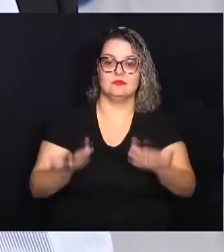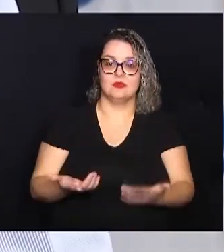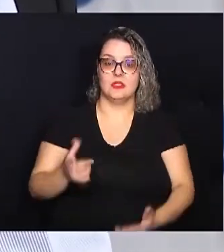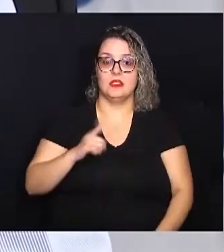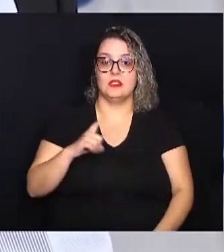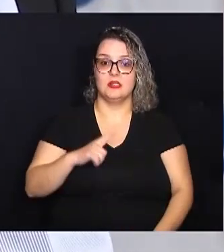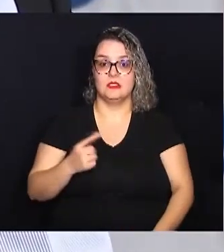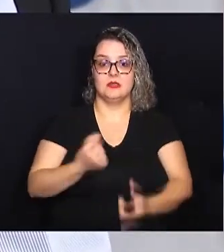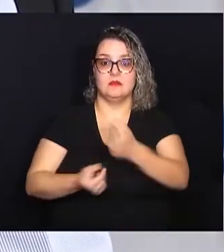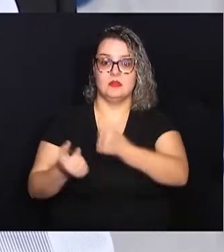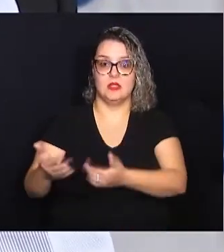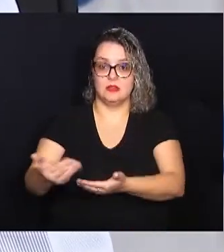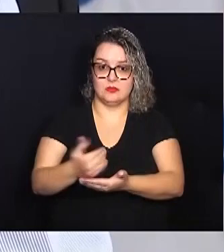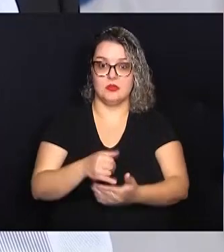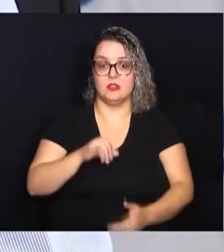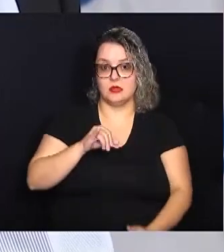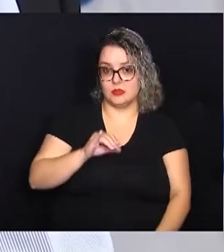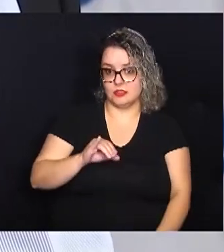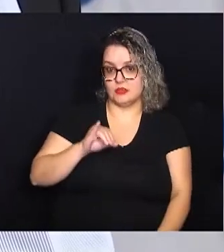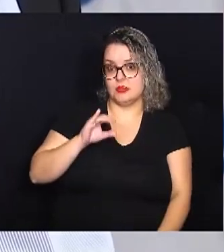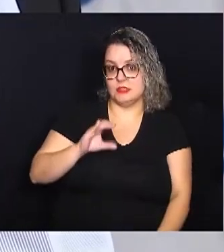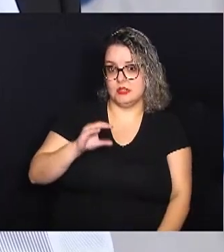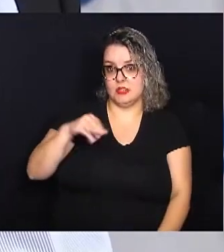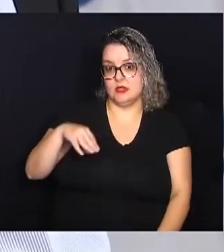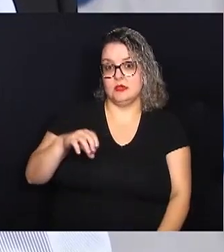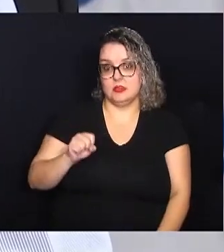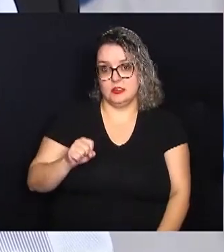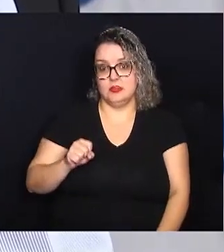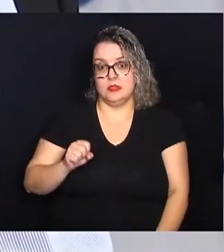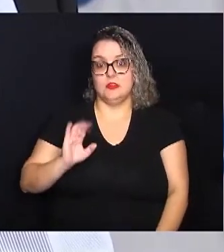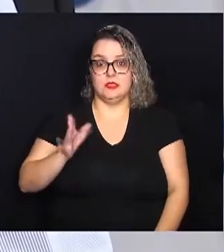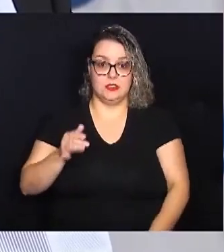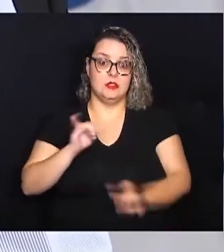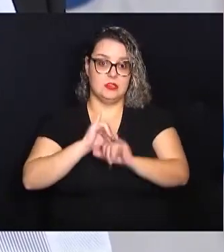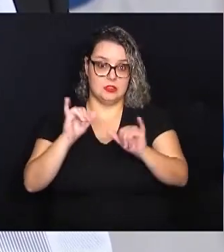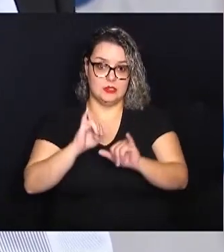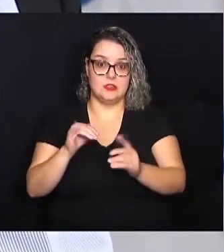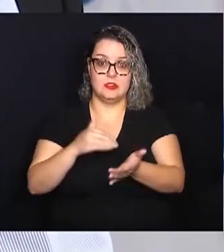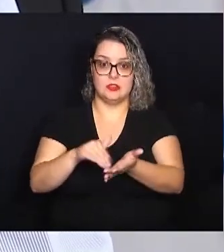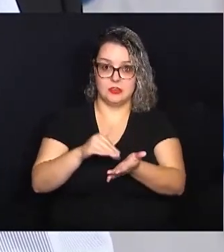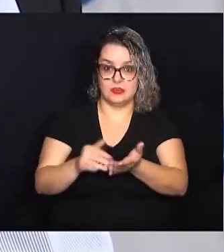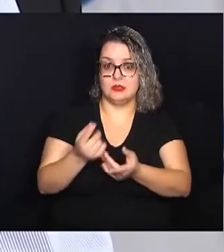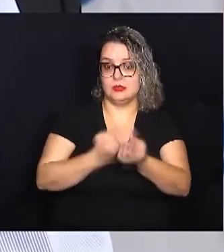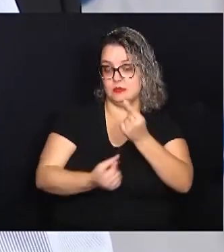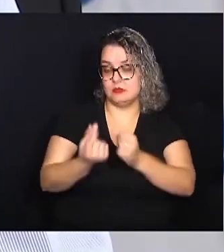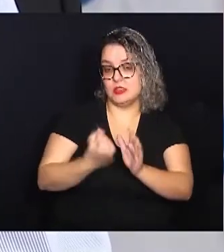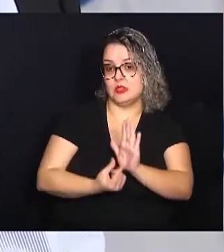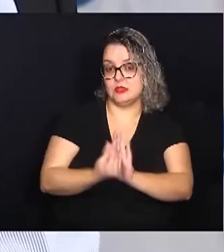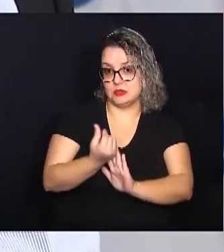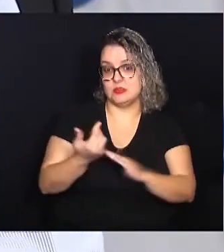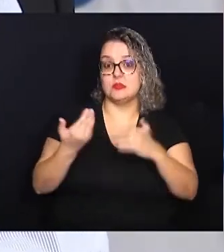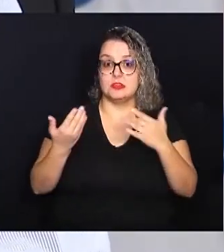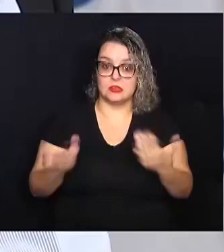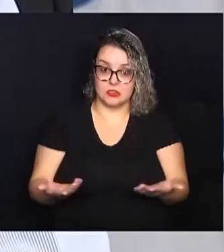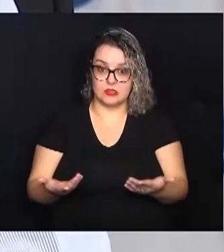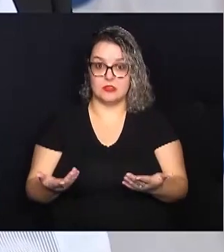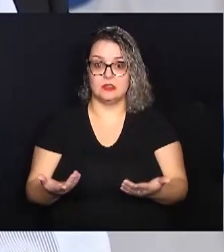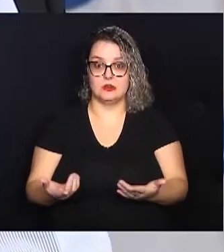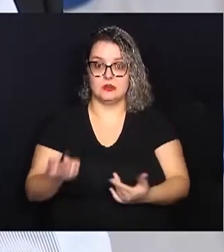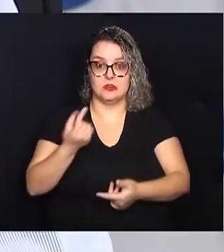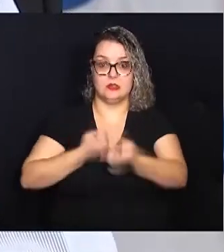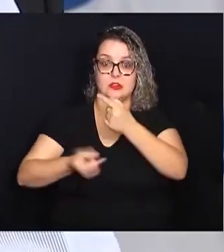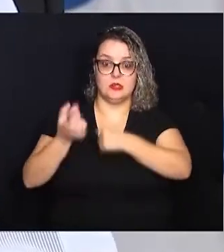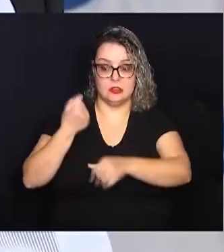da arrecadação de ICMS já relatada pelo secretário de Finanças. Então esse